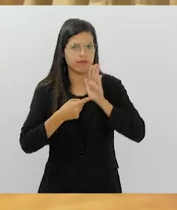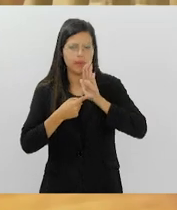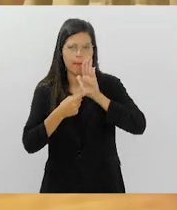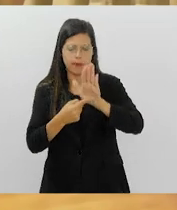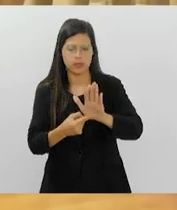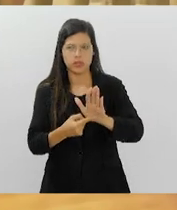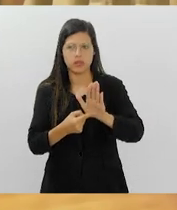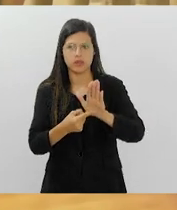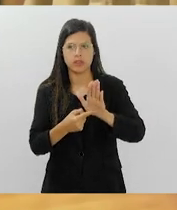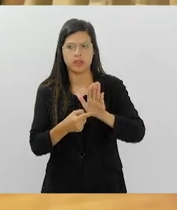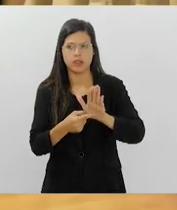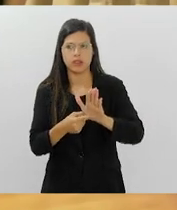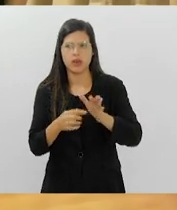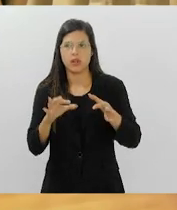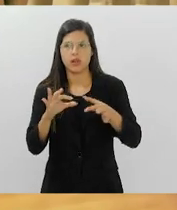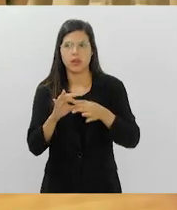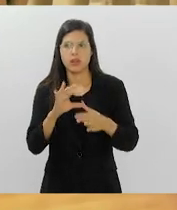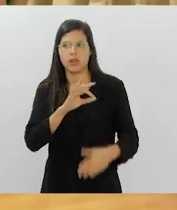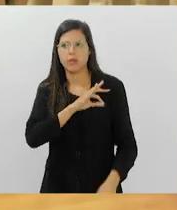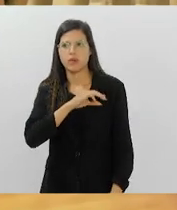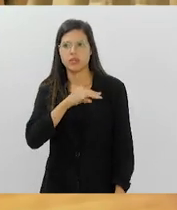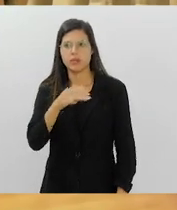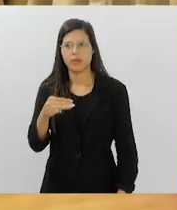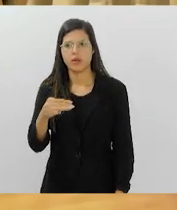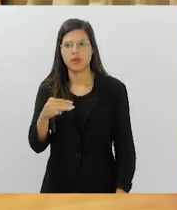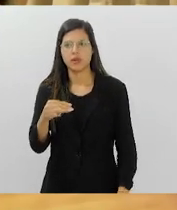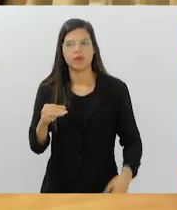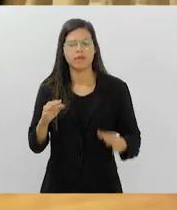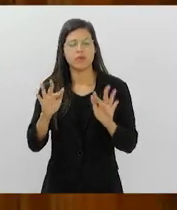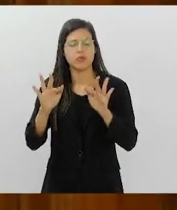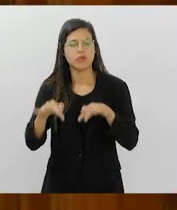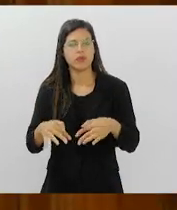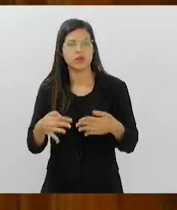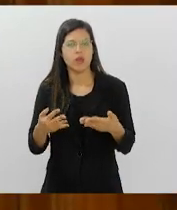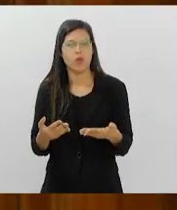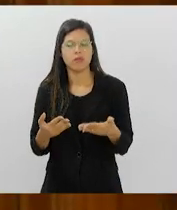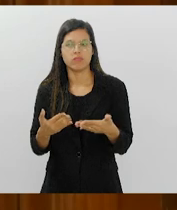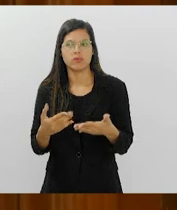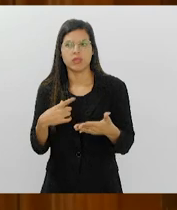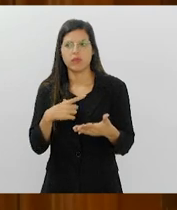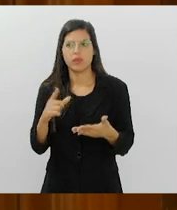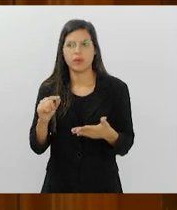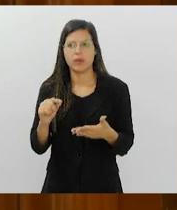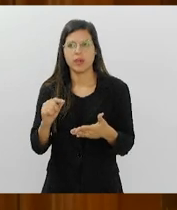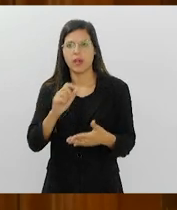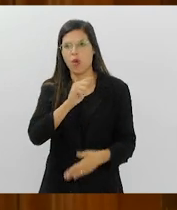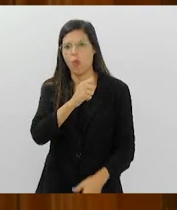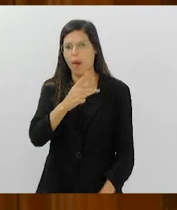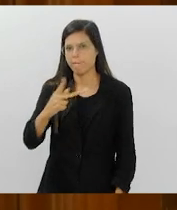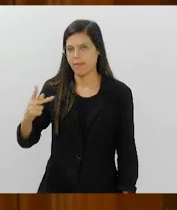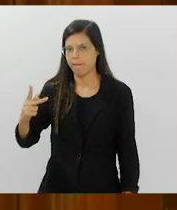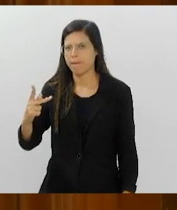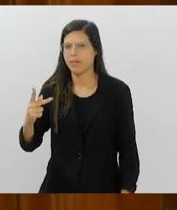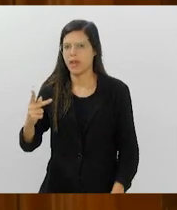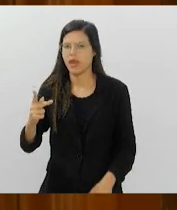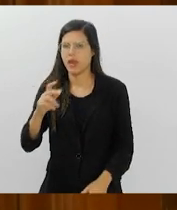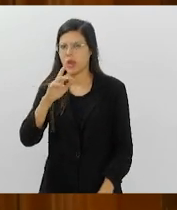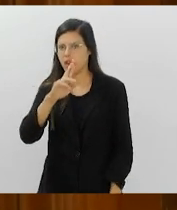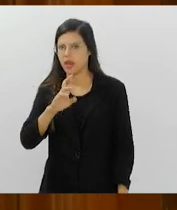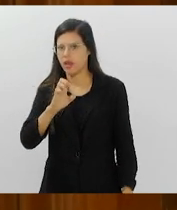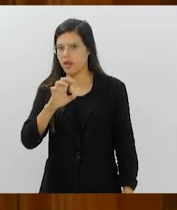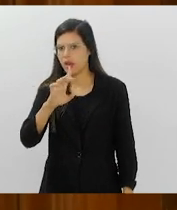relação à Polícia Militar. E, por fim, né, surge o aplicativo Rede Escola, né, Aline?